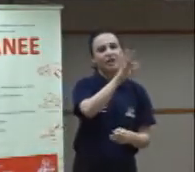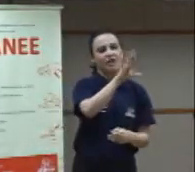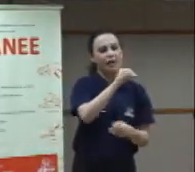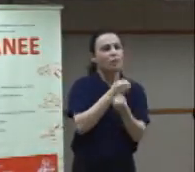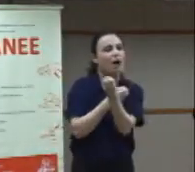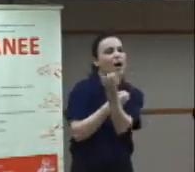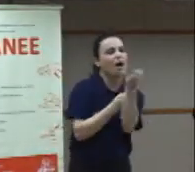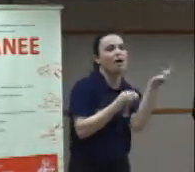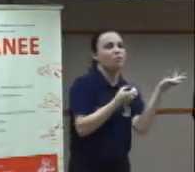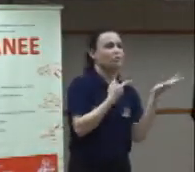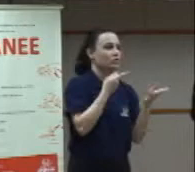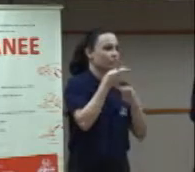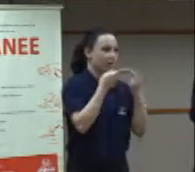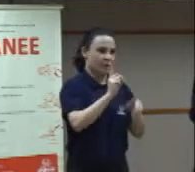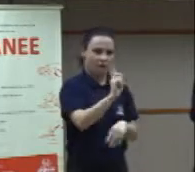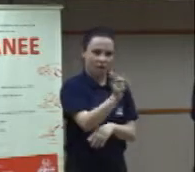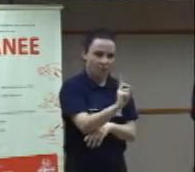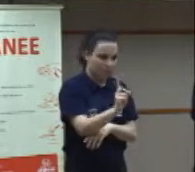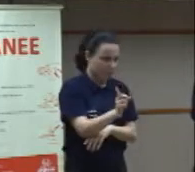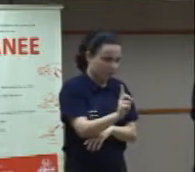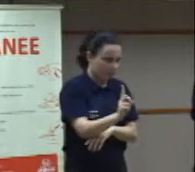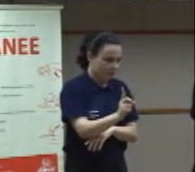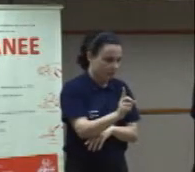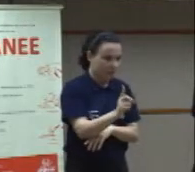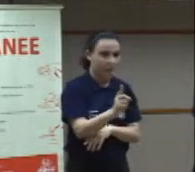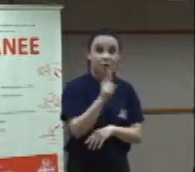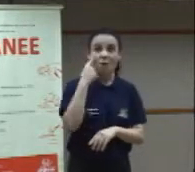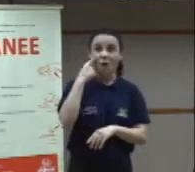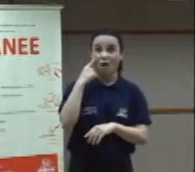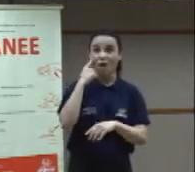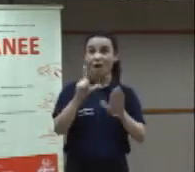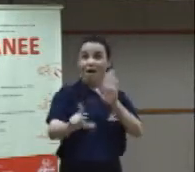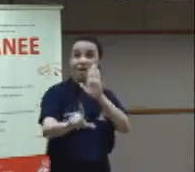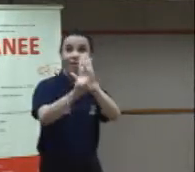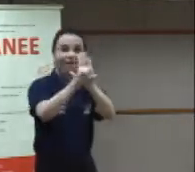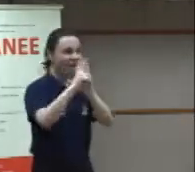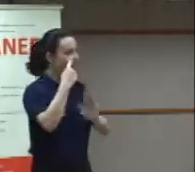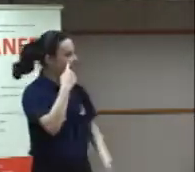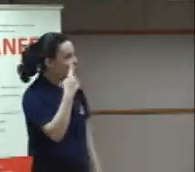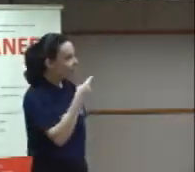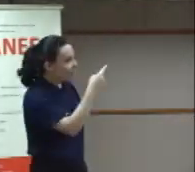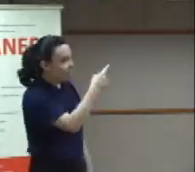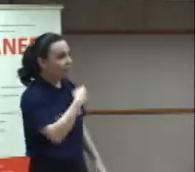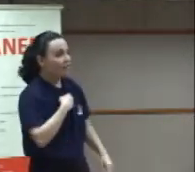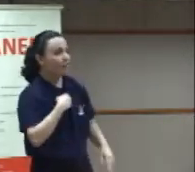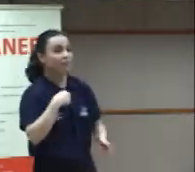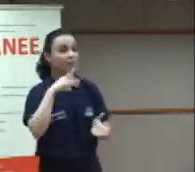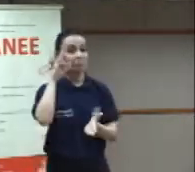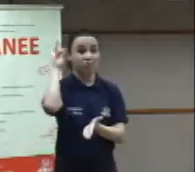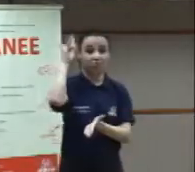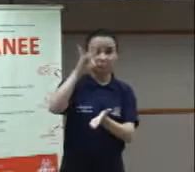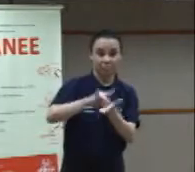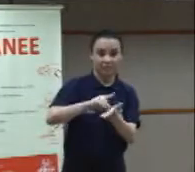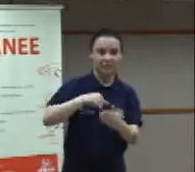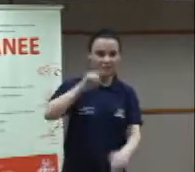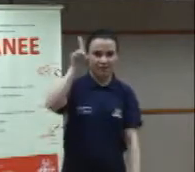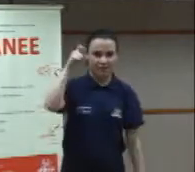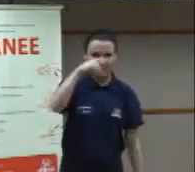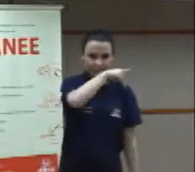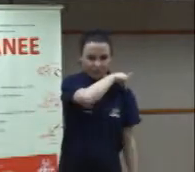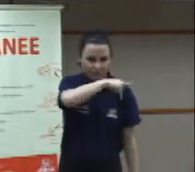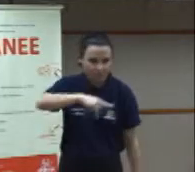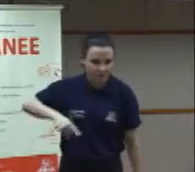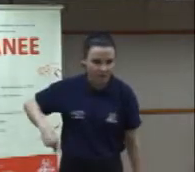A Lei de Libras, como está no PowerPoint, ela foi, em 2002, pelo presidente Fernando